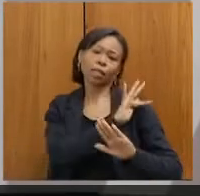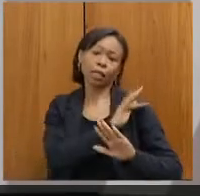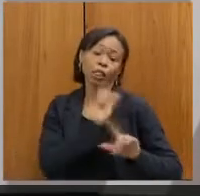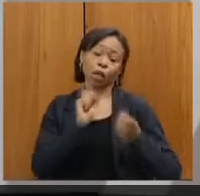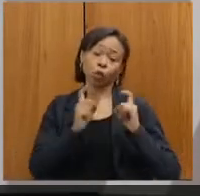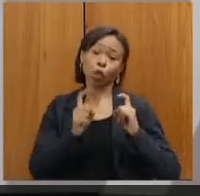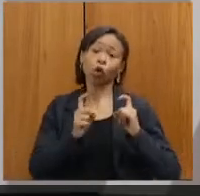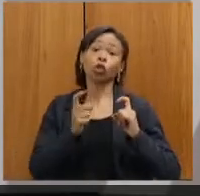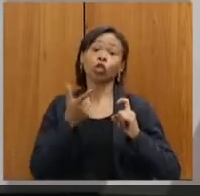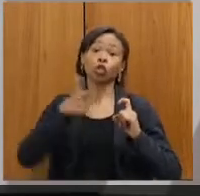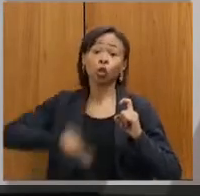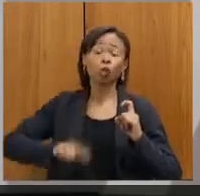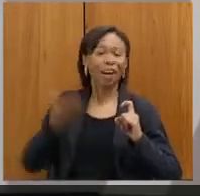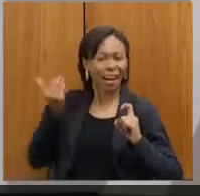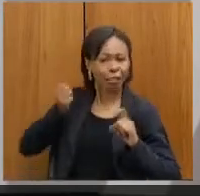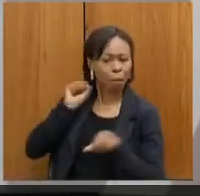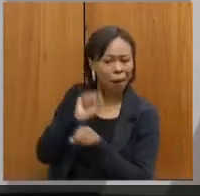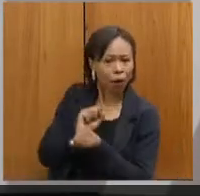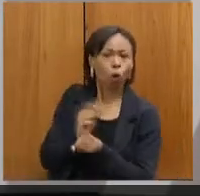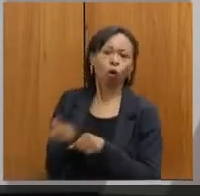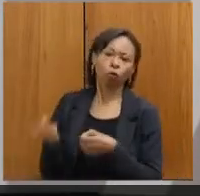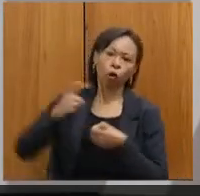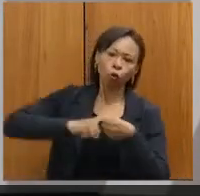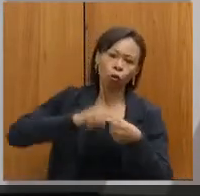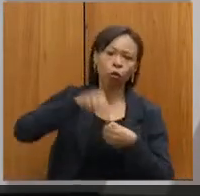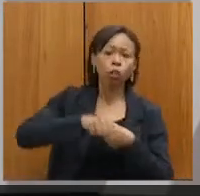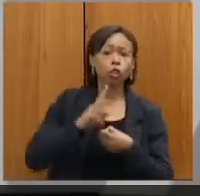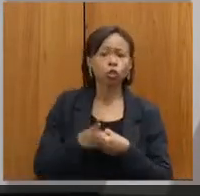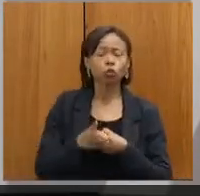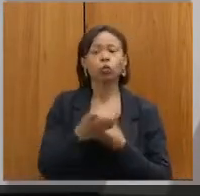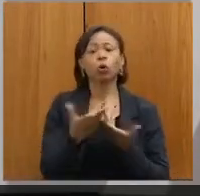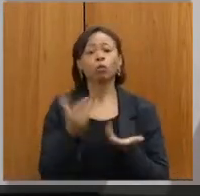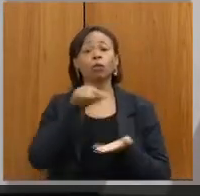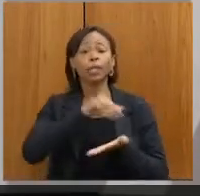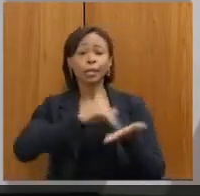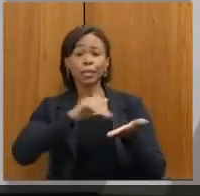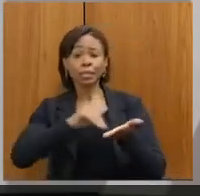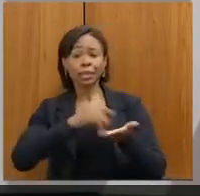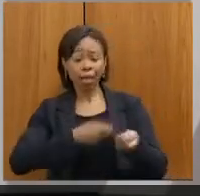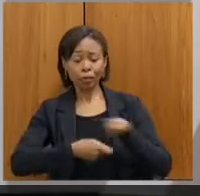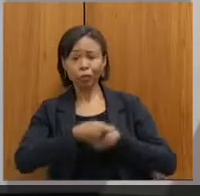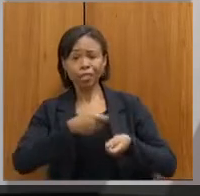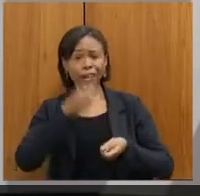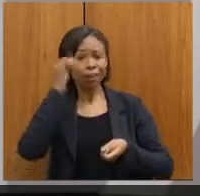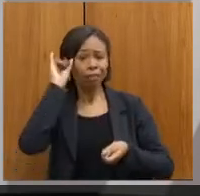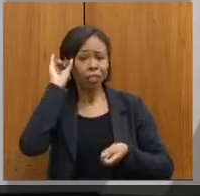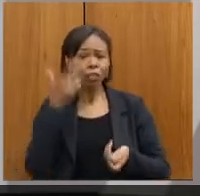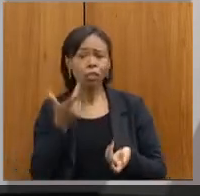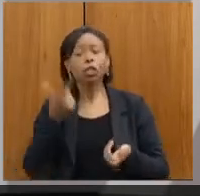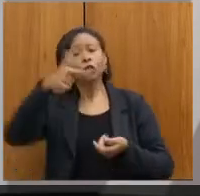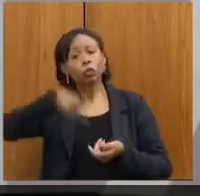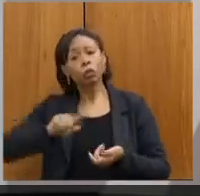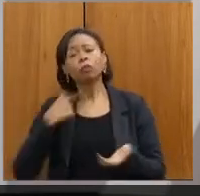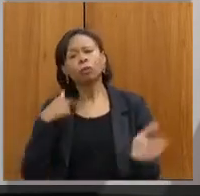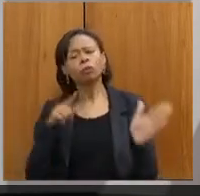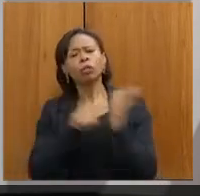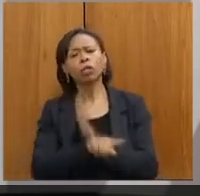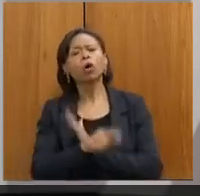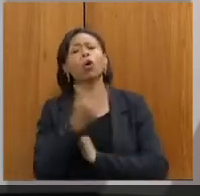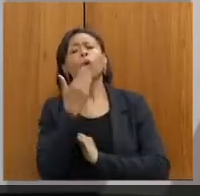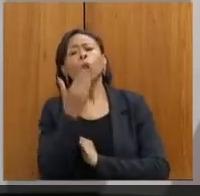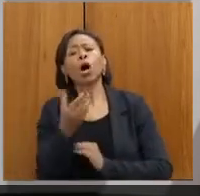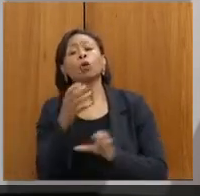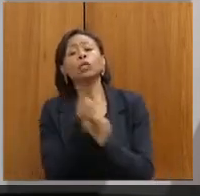exatamente discutindo na Assembleia fiscaliza com vossa excelência' secretário da fazenda e eu não posso deixar de fazer novamente a pergunta